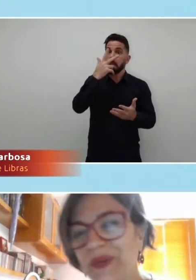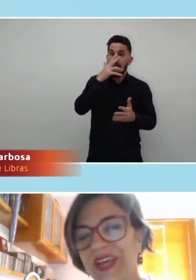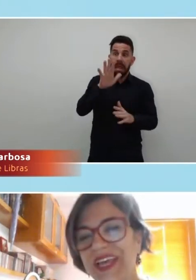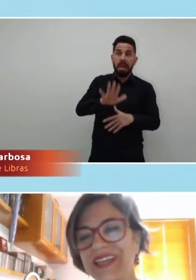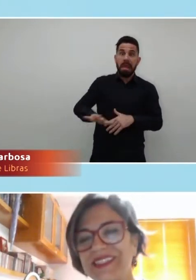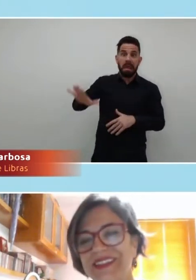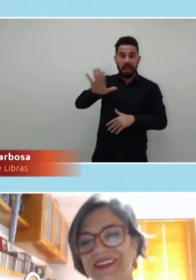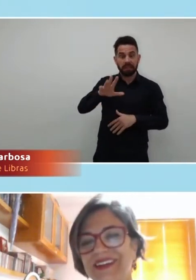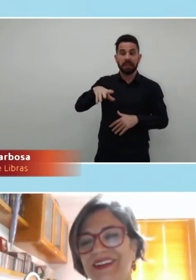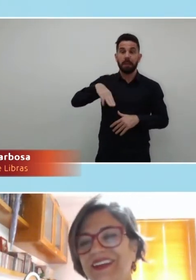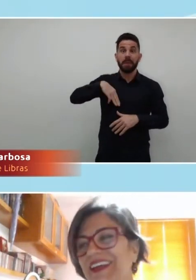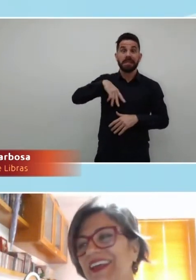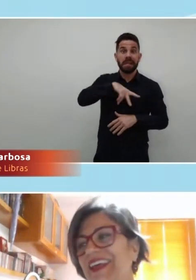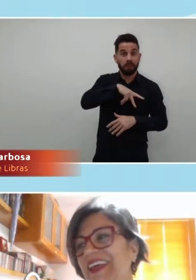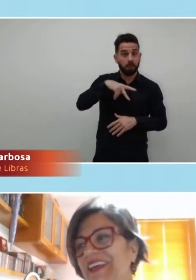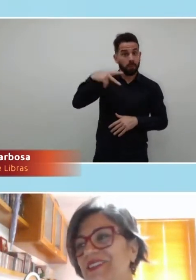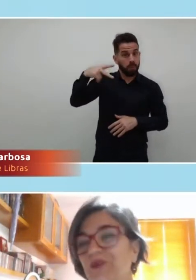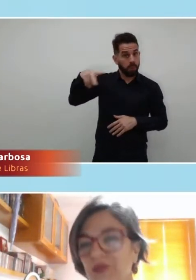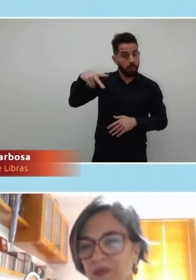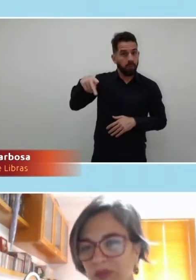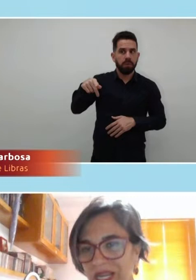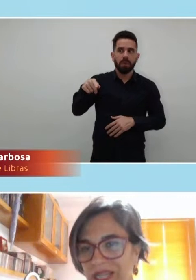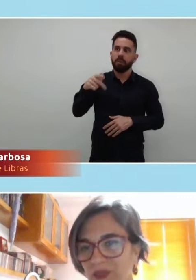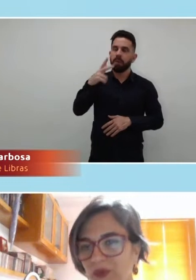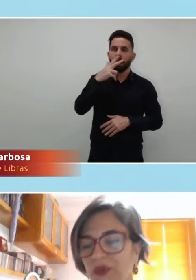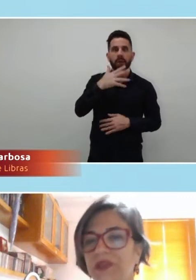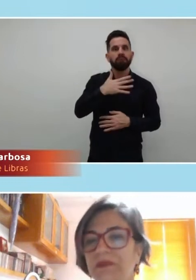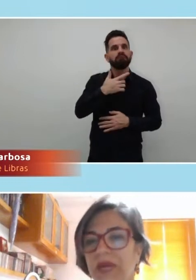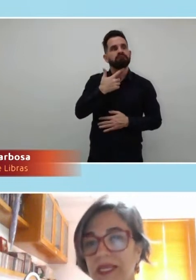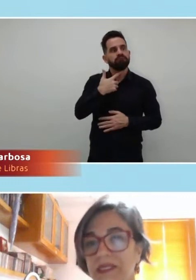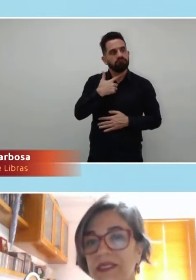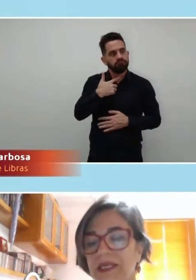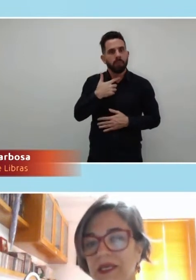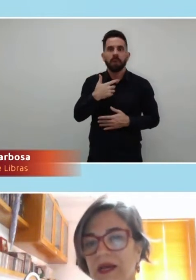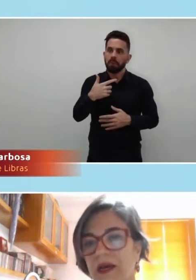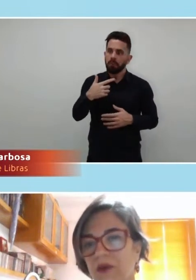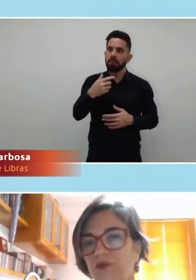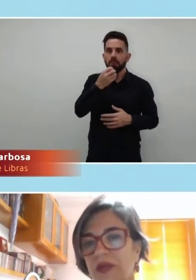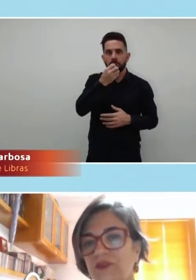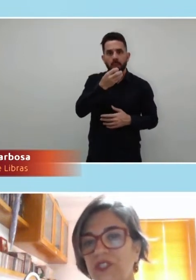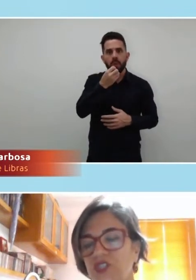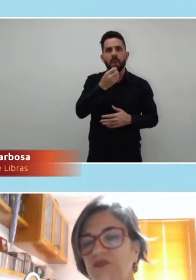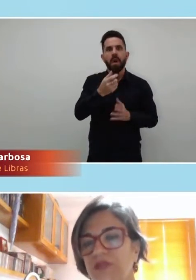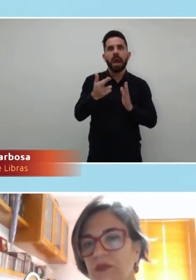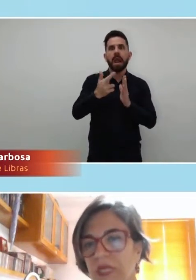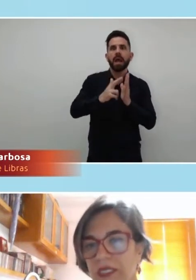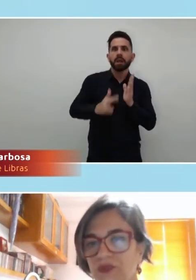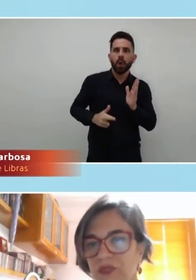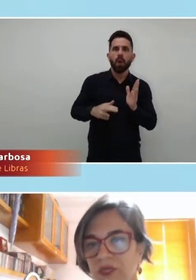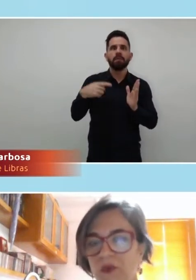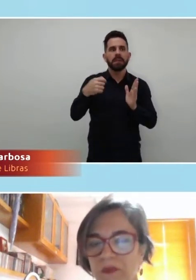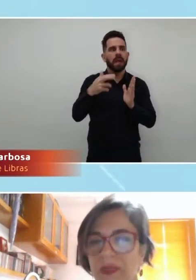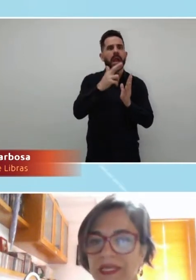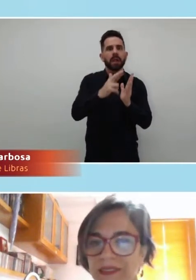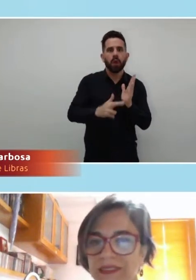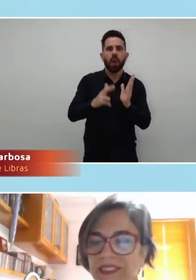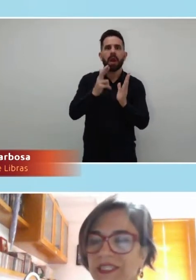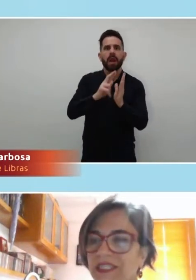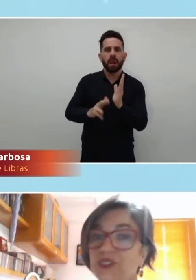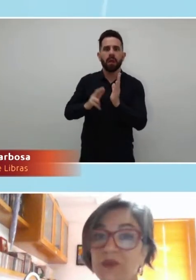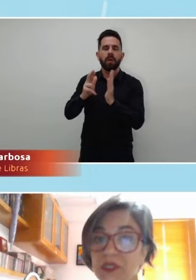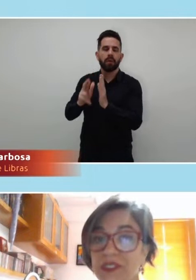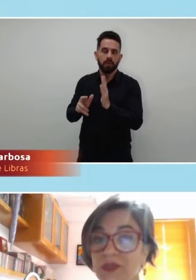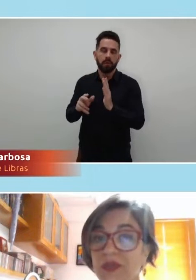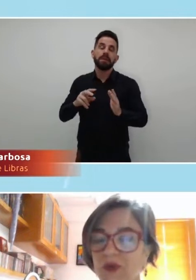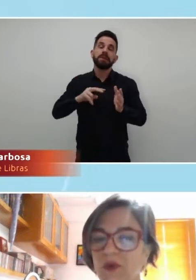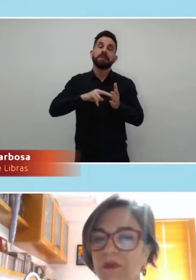Público esse gosto pelo relatório, e parece que o fato da gente fazer uma leitura completa de